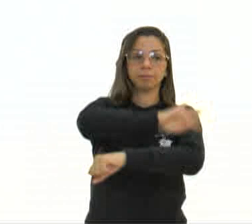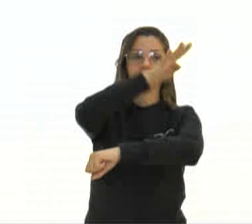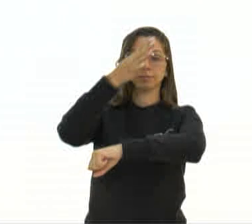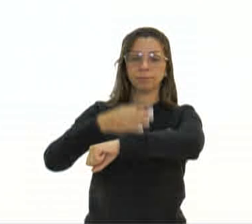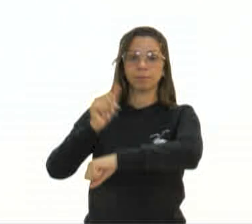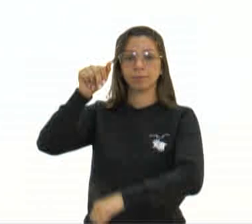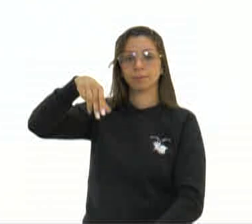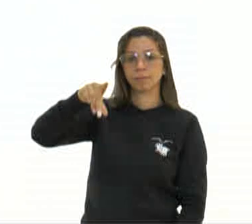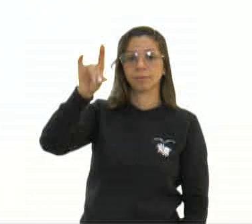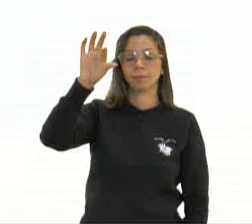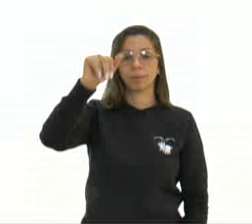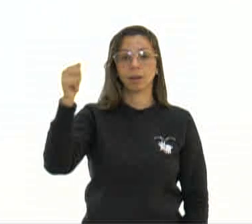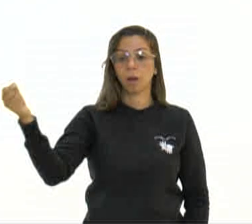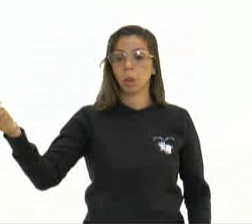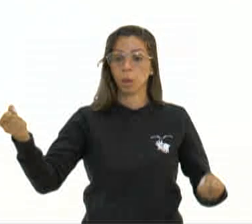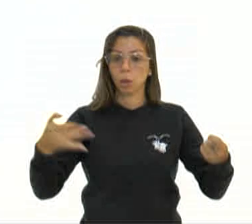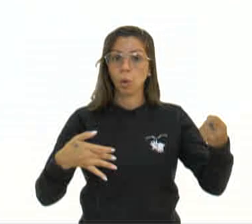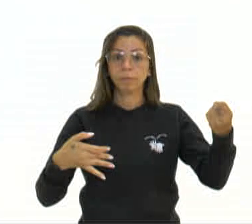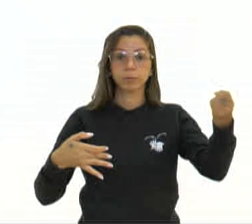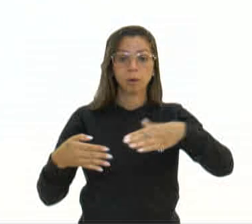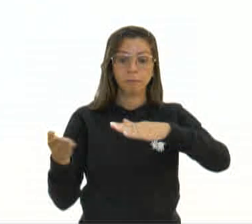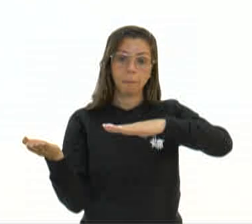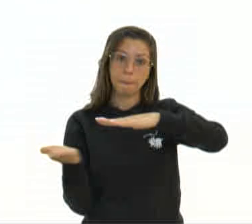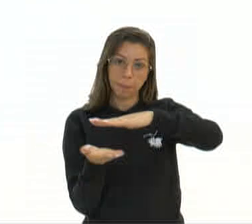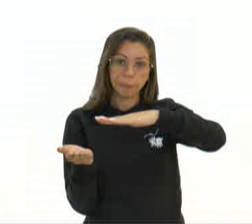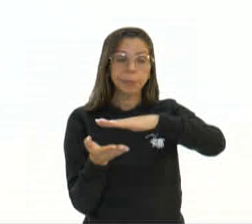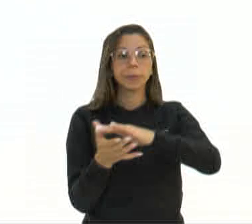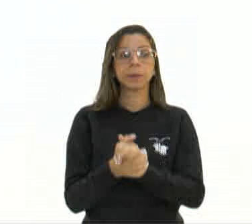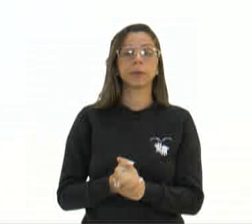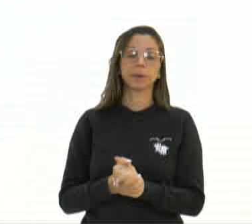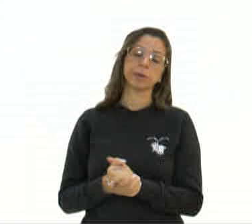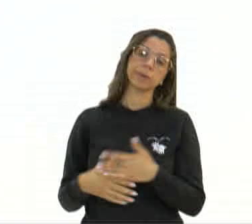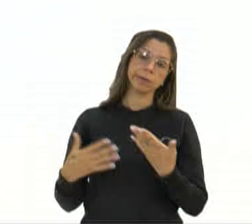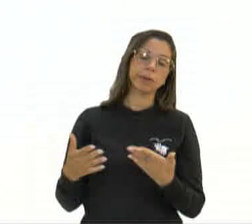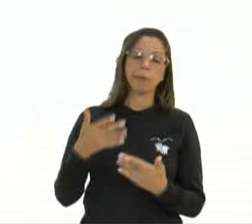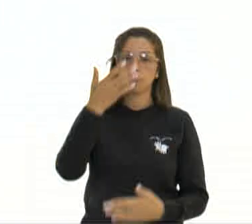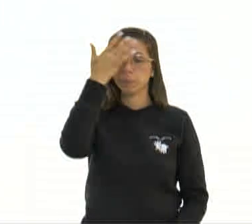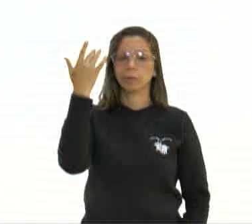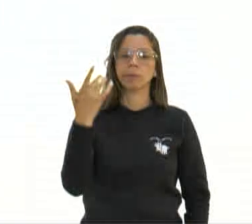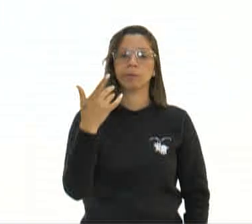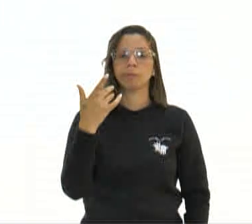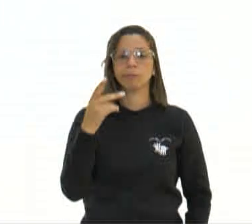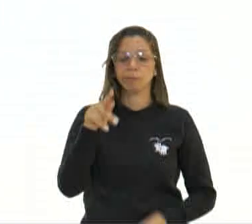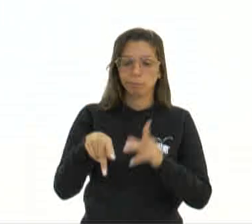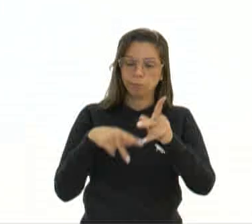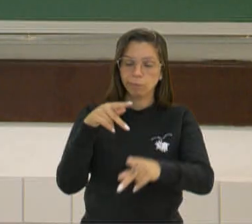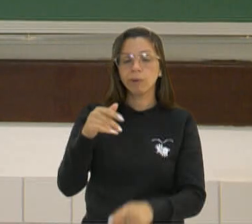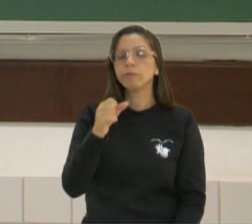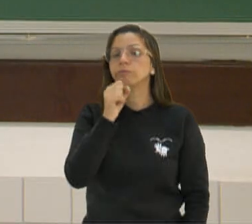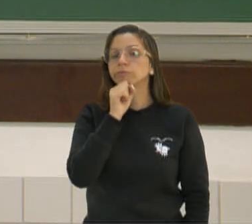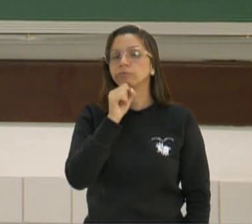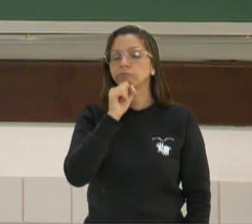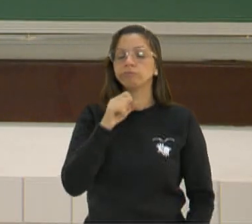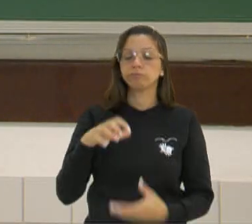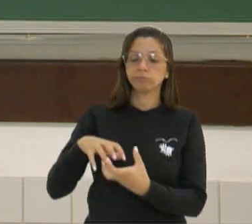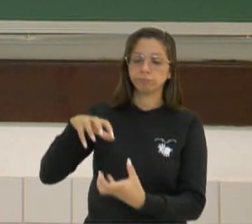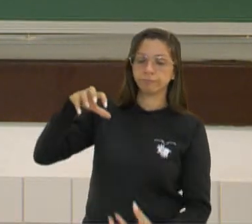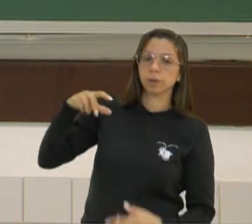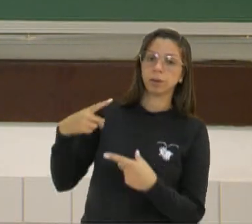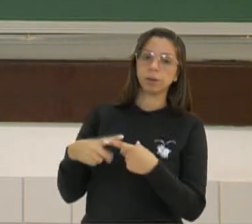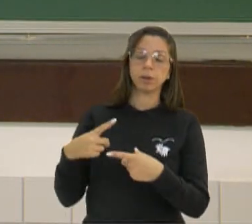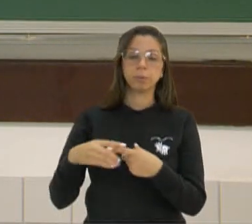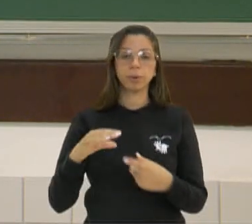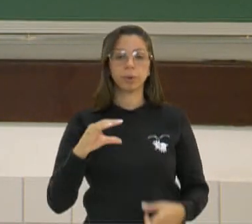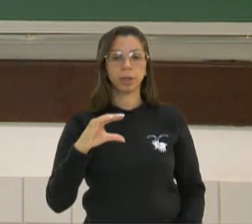extremamente moderna. Falar sobre o envelhecimento da população aí, né, de Santiago, porque o Chile é uma cidade